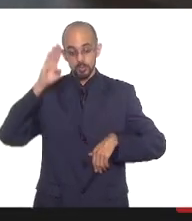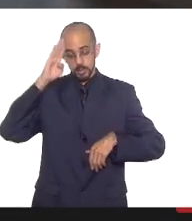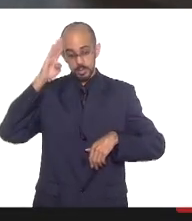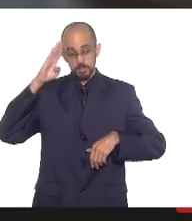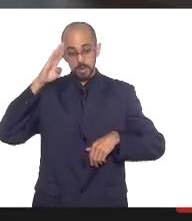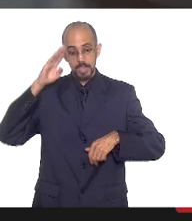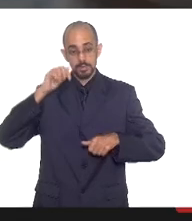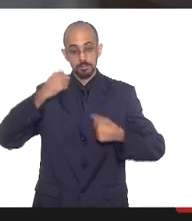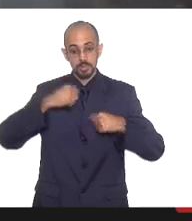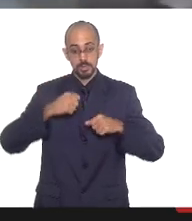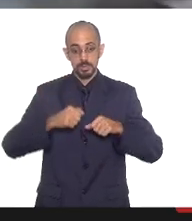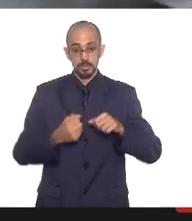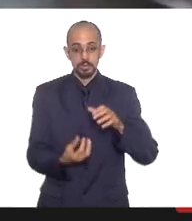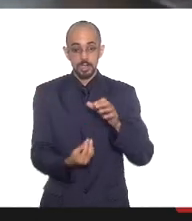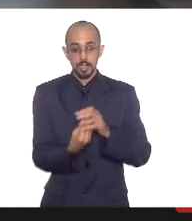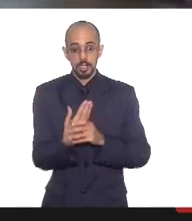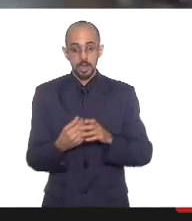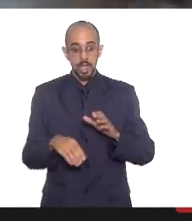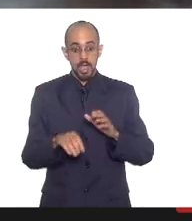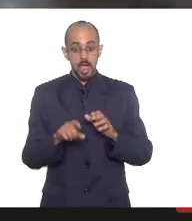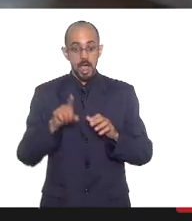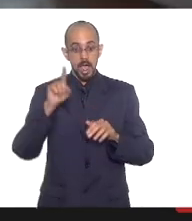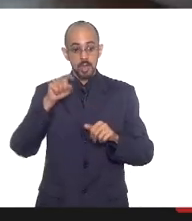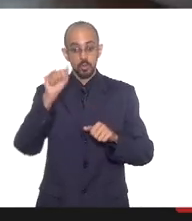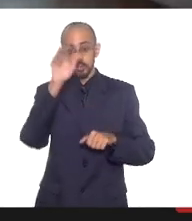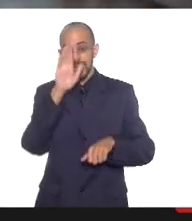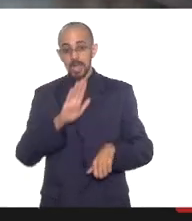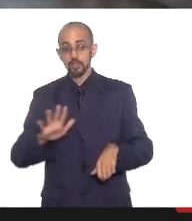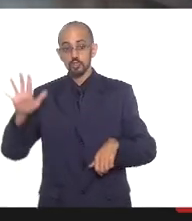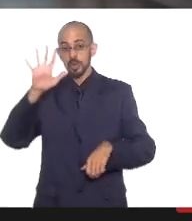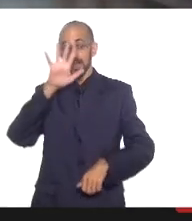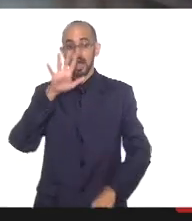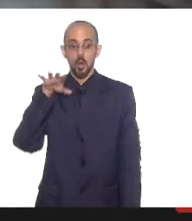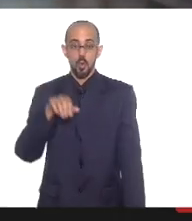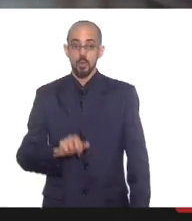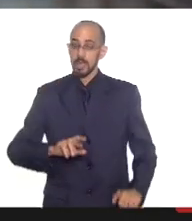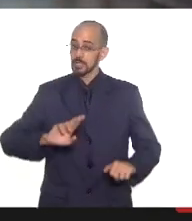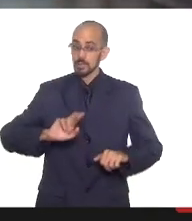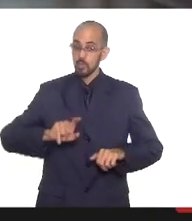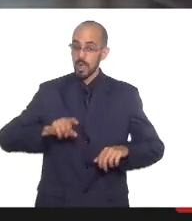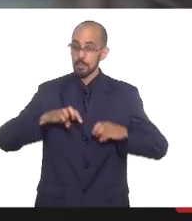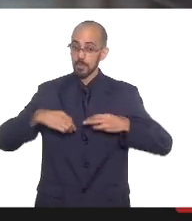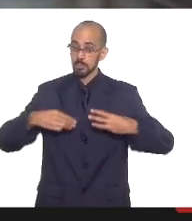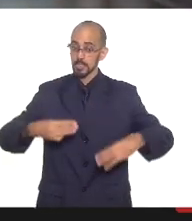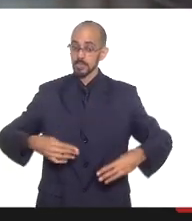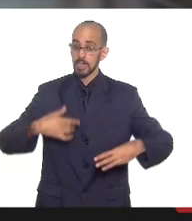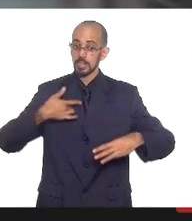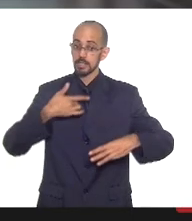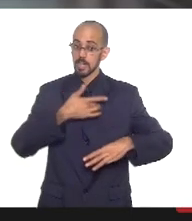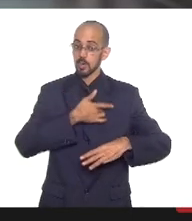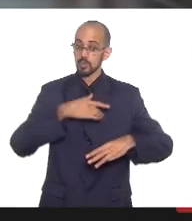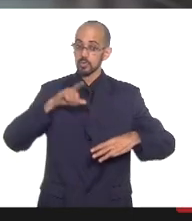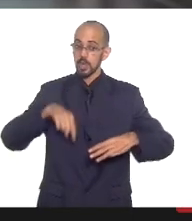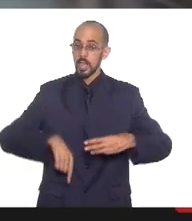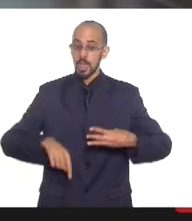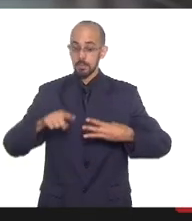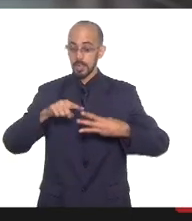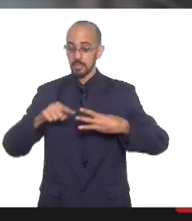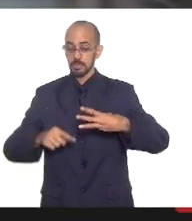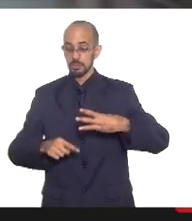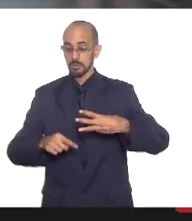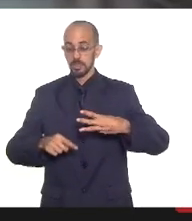é definidos em nível Nacional mas não pelo Ministério da Saúde através de acordo tripartite